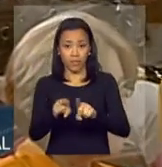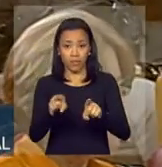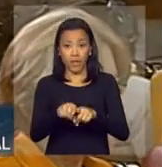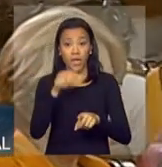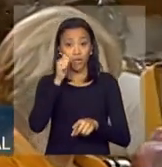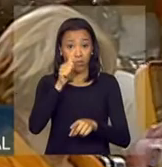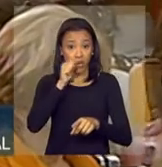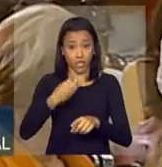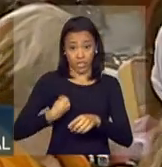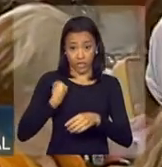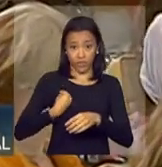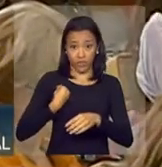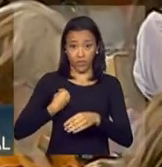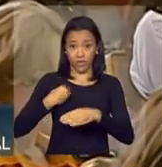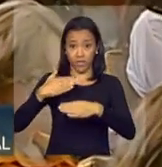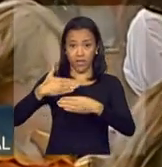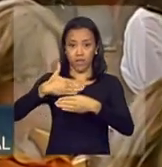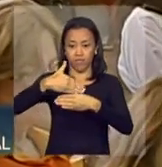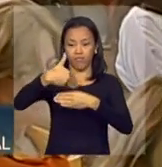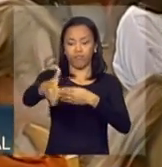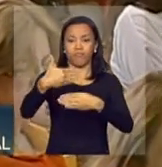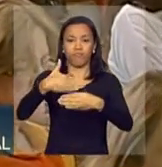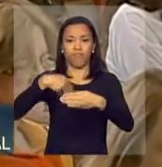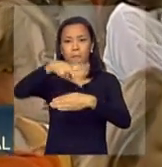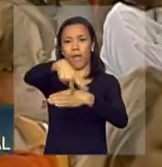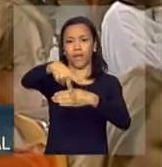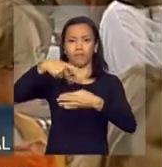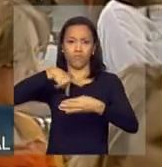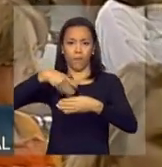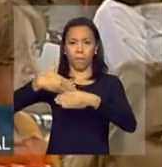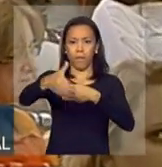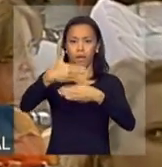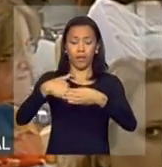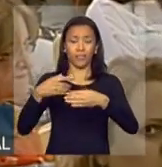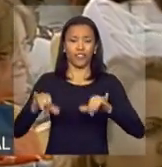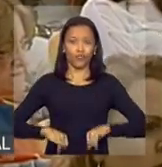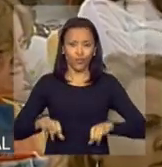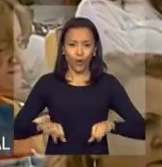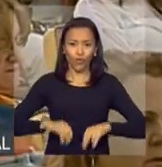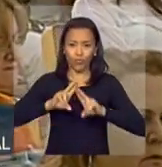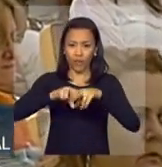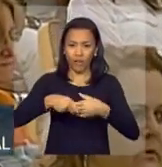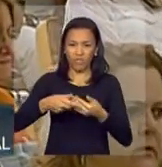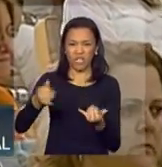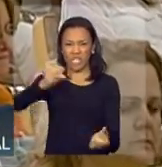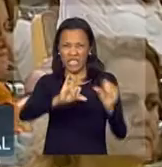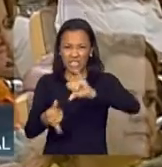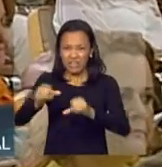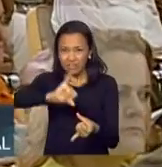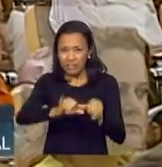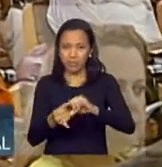de fronteira que sofrem com o tráfico de agrotóxicos e transgênicos.